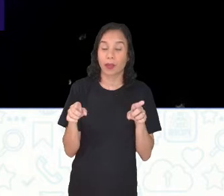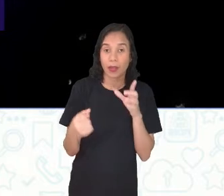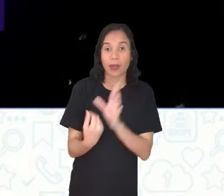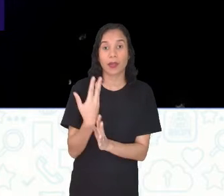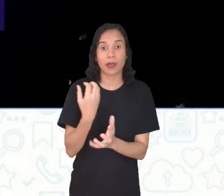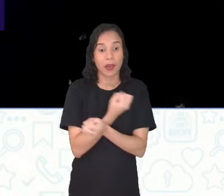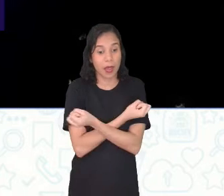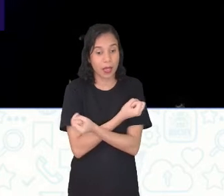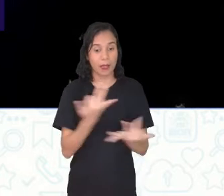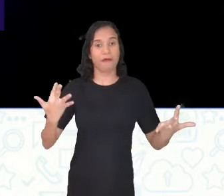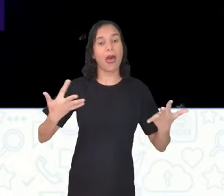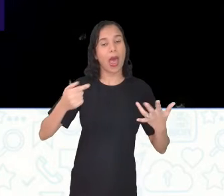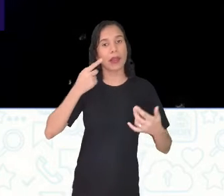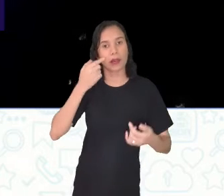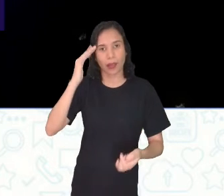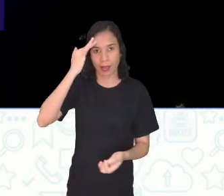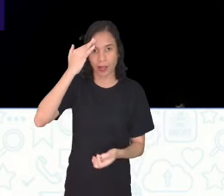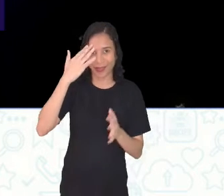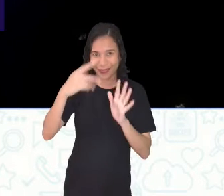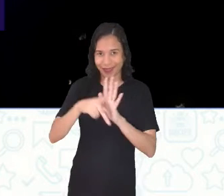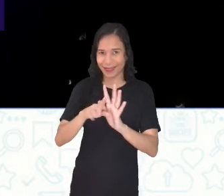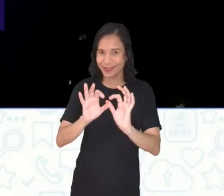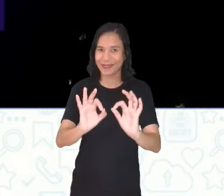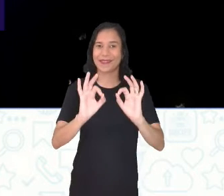gera múltiplas interpretações.